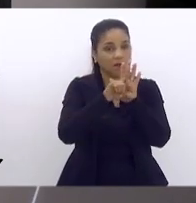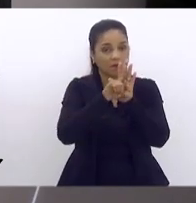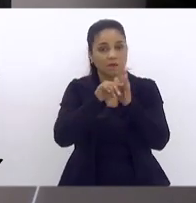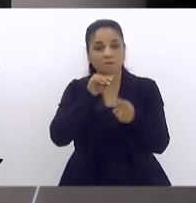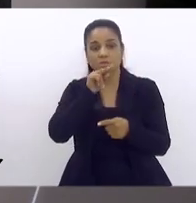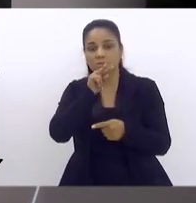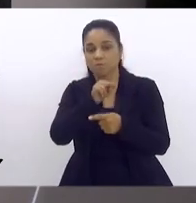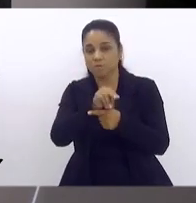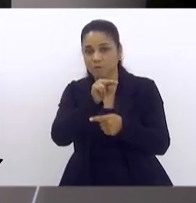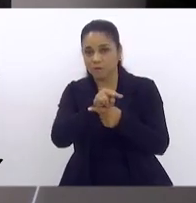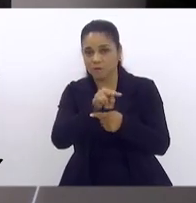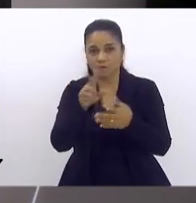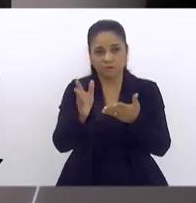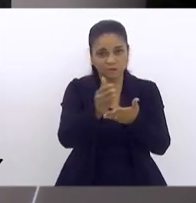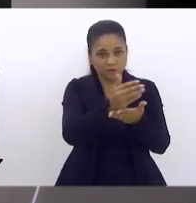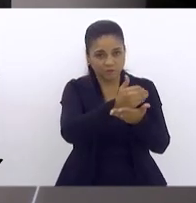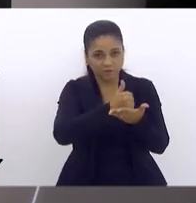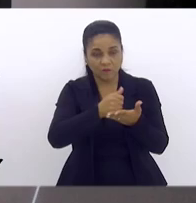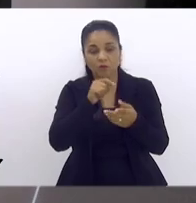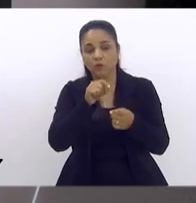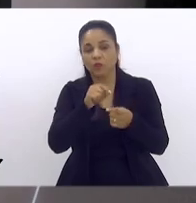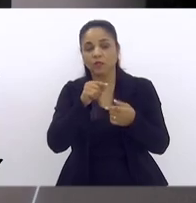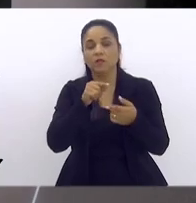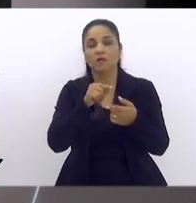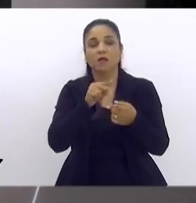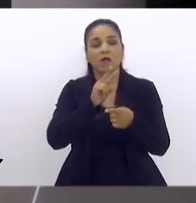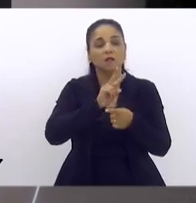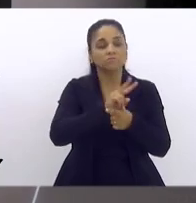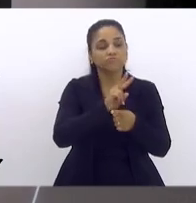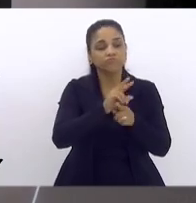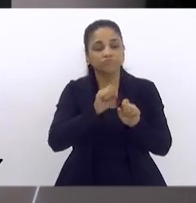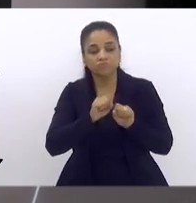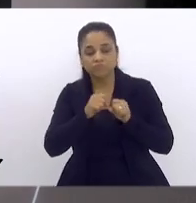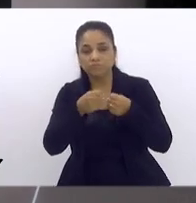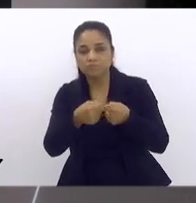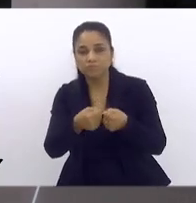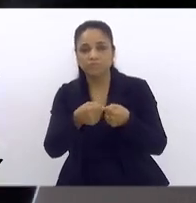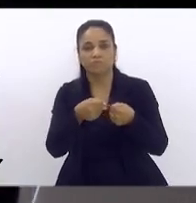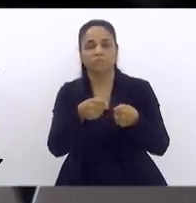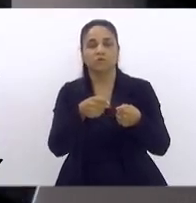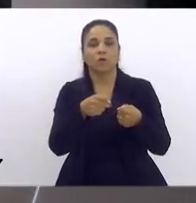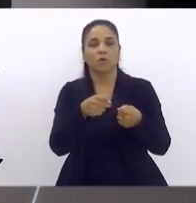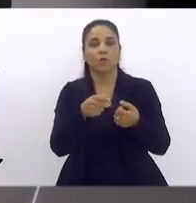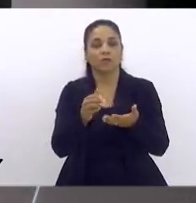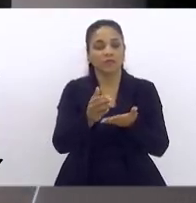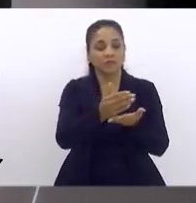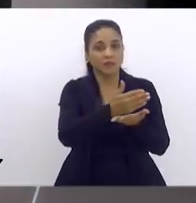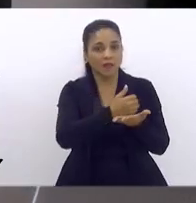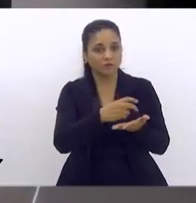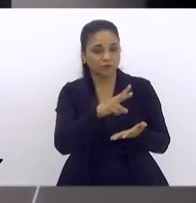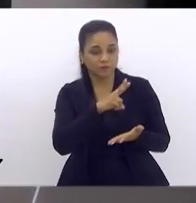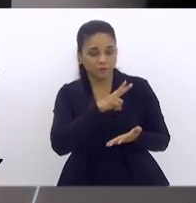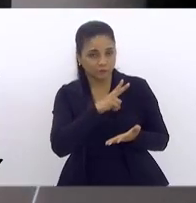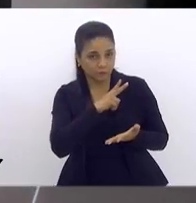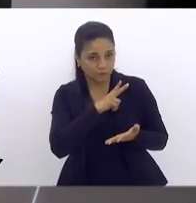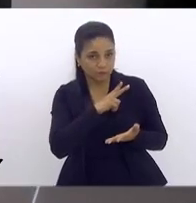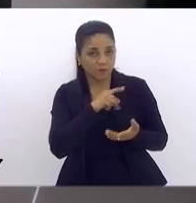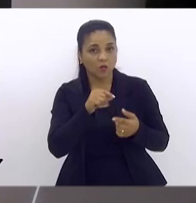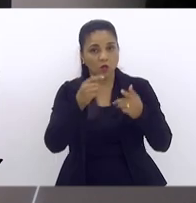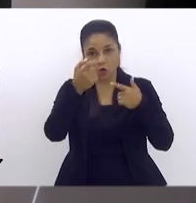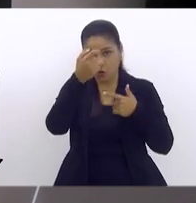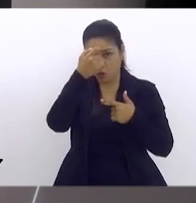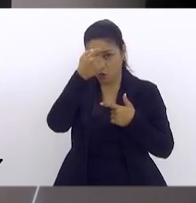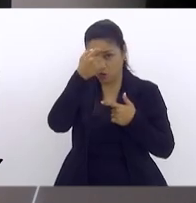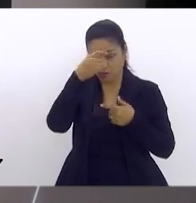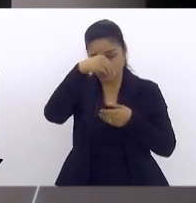sabe o que ela é resguarda o que ela define como dados pessoais a gente consegue fazer com que a conscientização